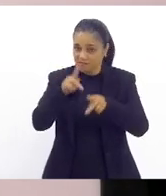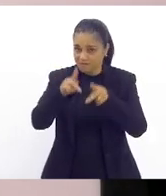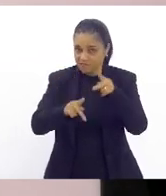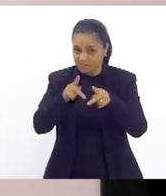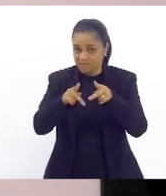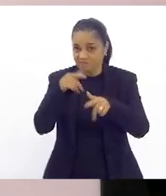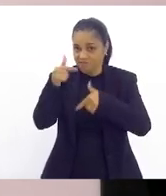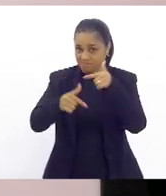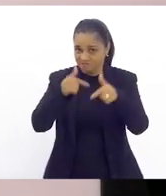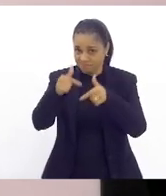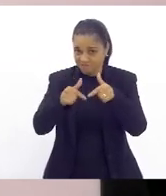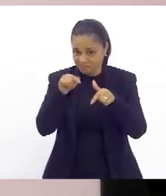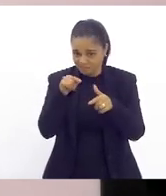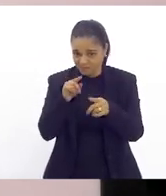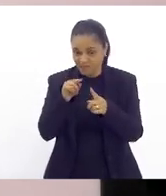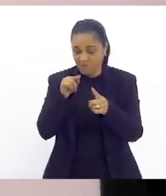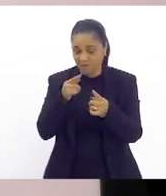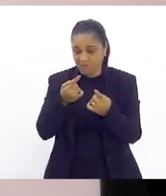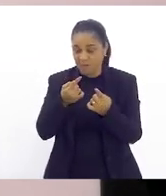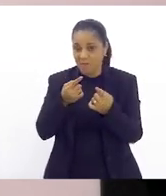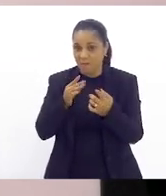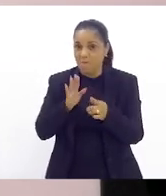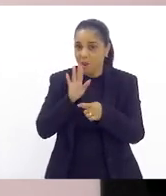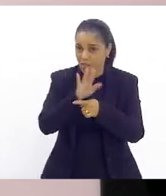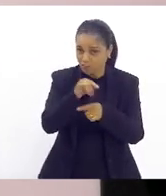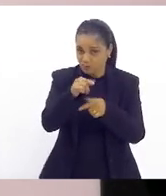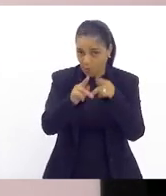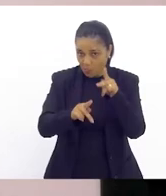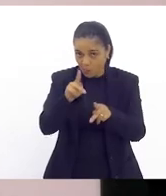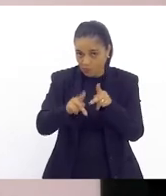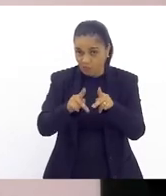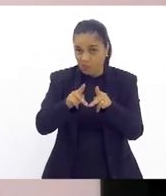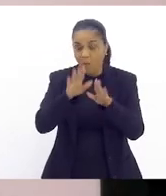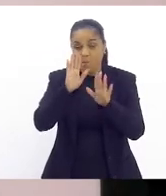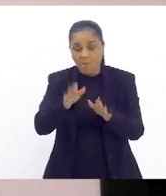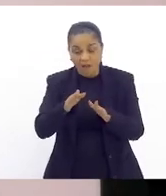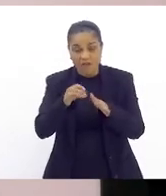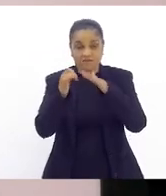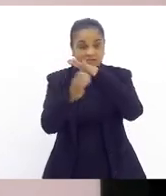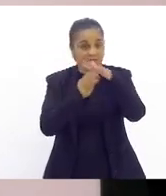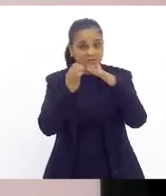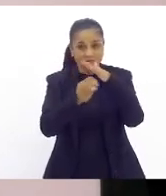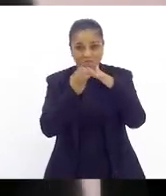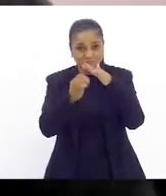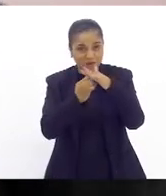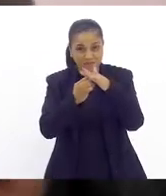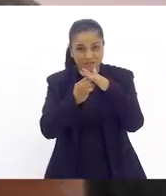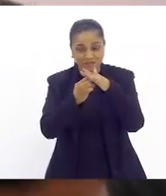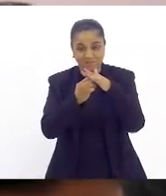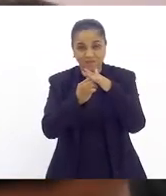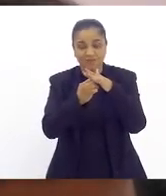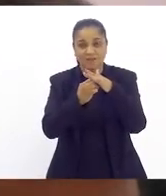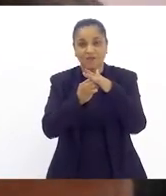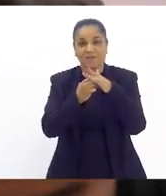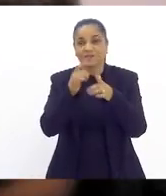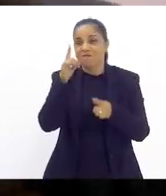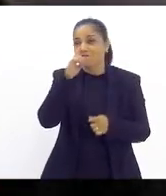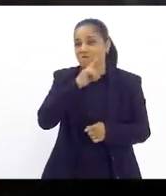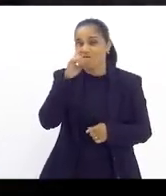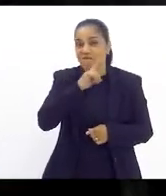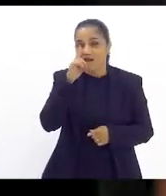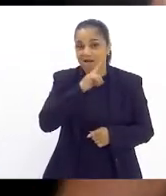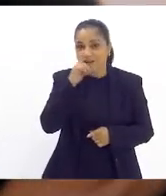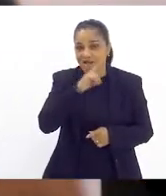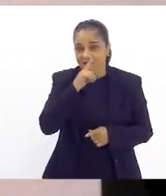atende as descrições as preparativos em relação